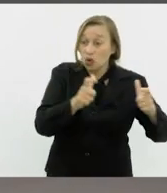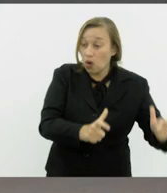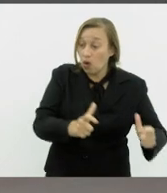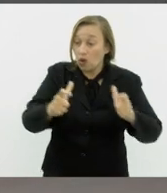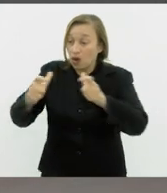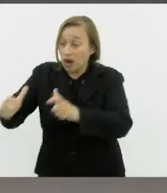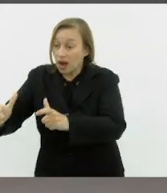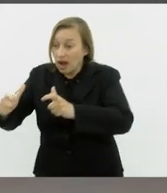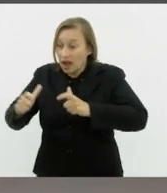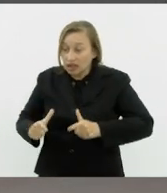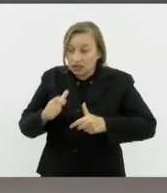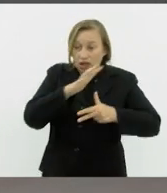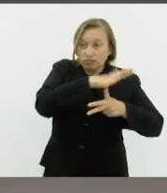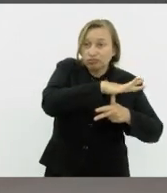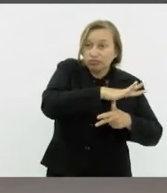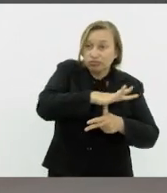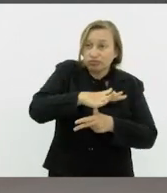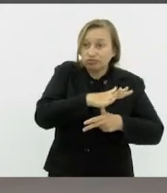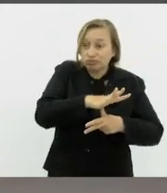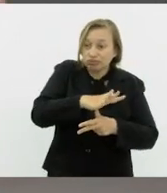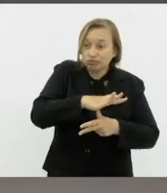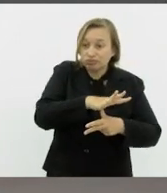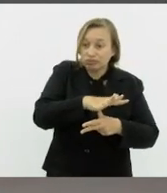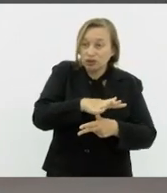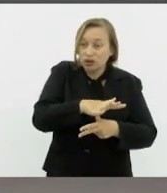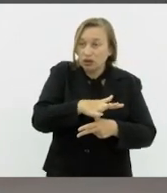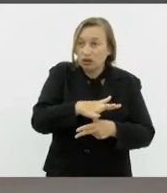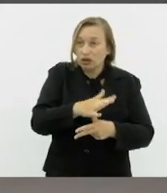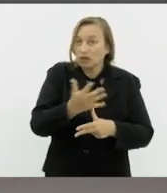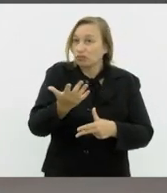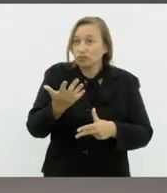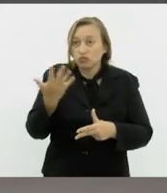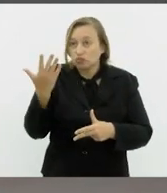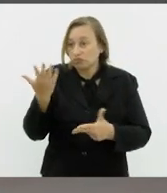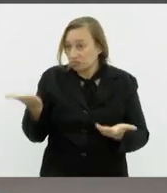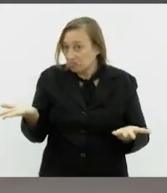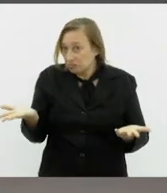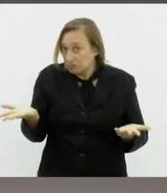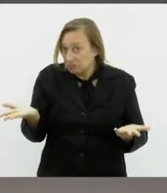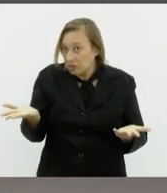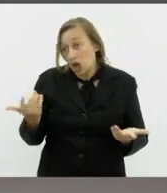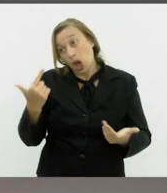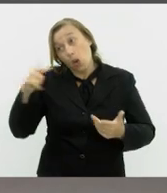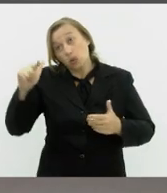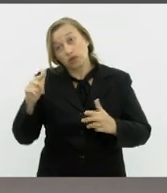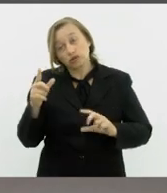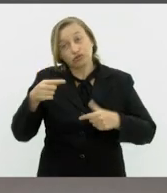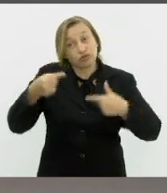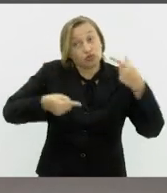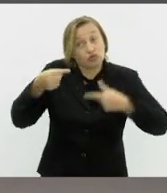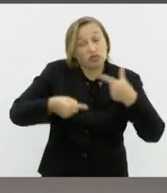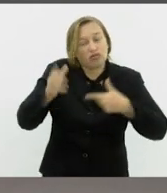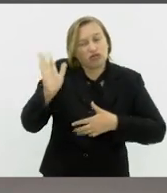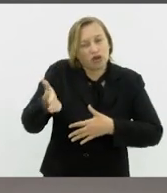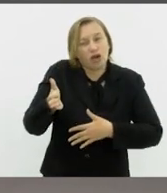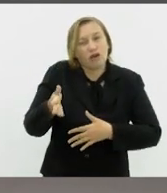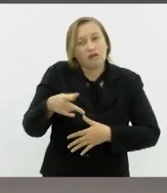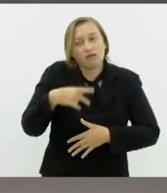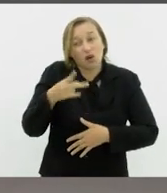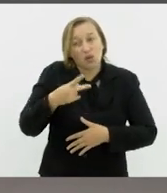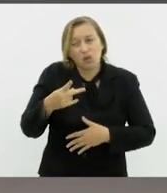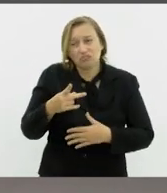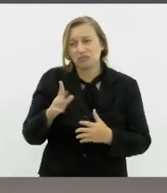para estacionar helicópteros. Eu nunca vi heliponto que tem lugar para estacionar helicóptero. Mas, enfim, isso é outra discussão que a gente já teve e não chegou a conclusão